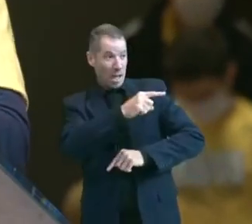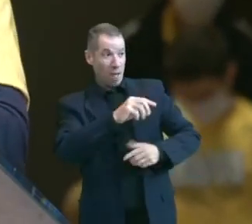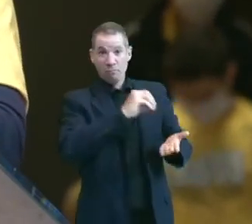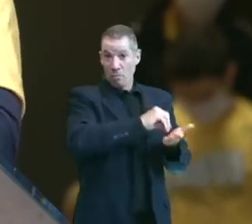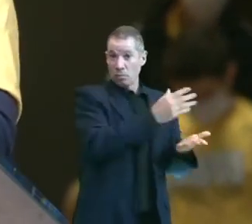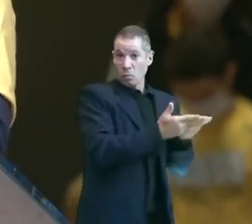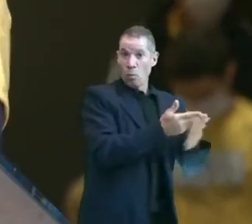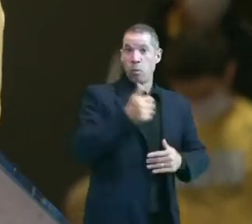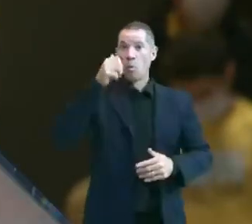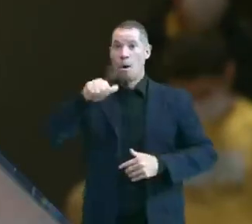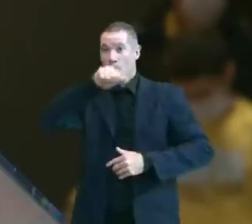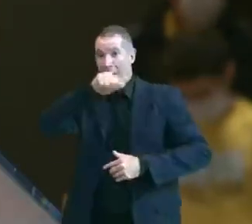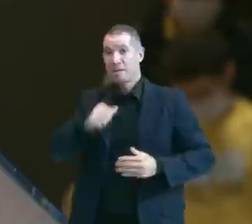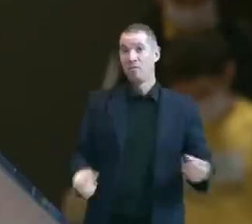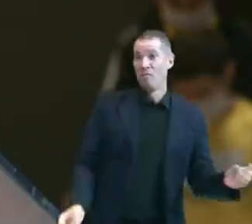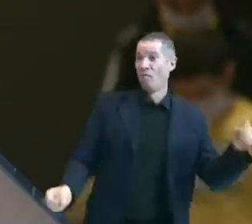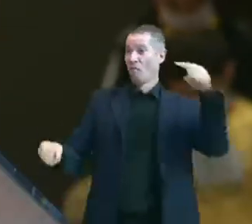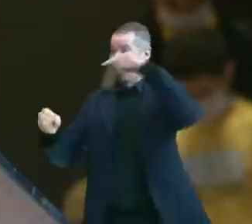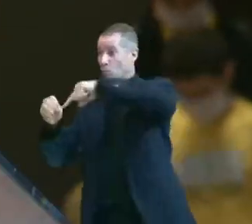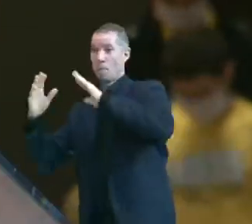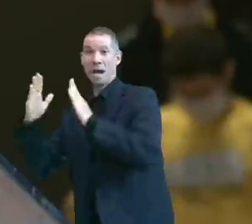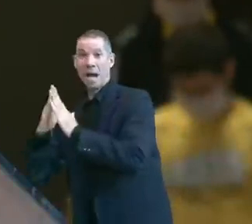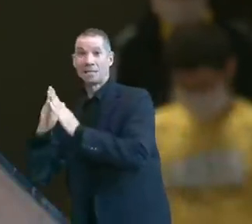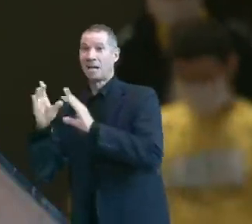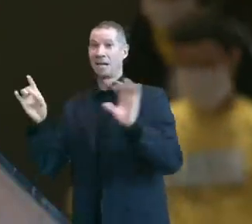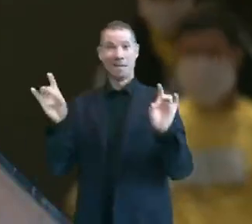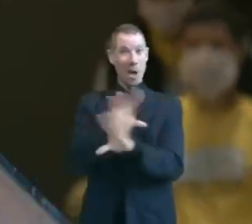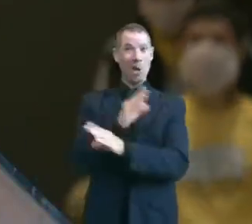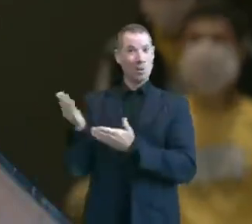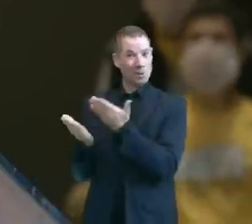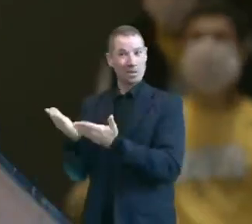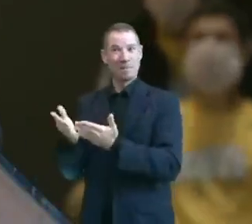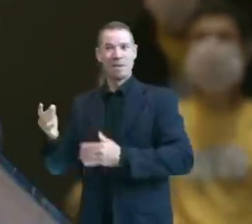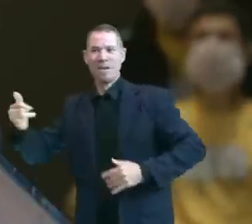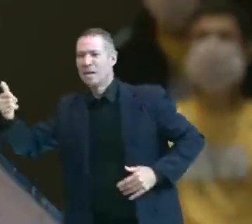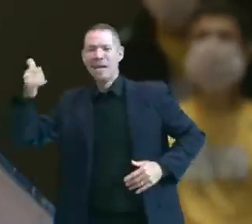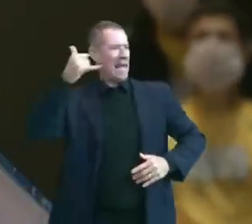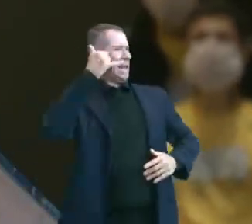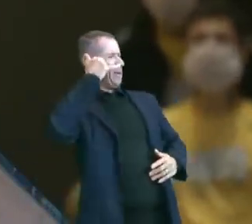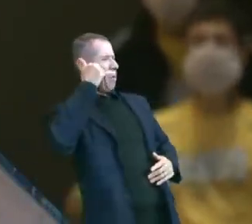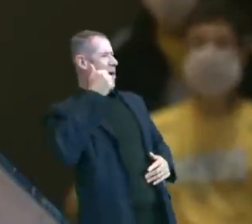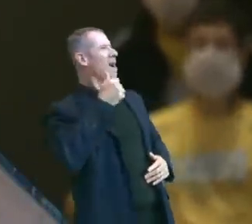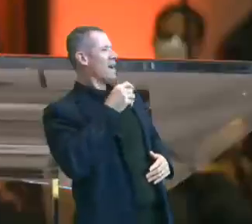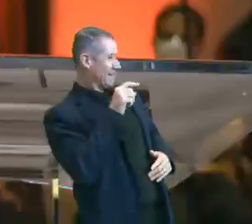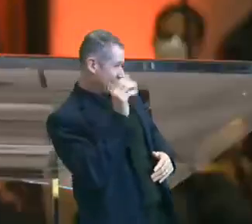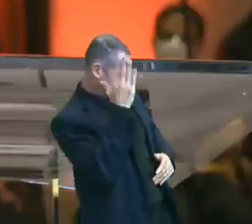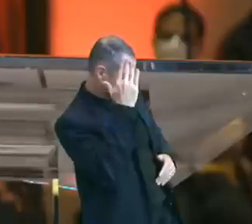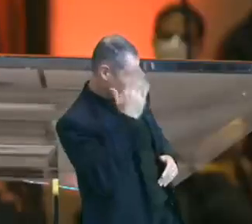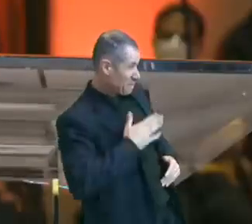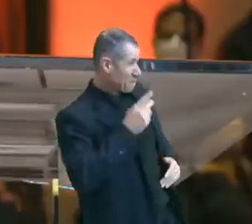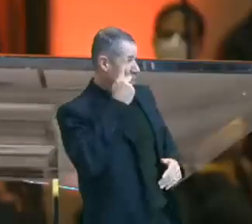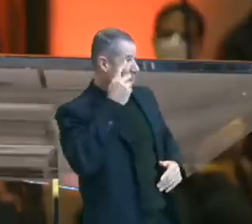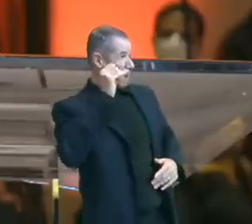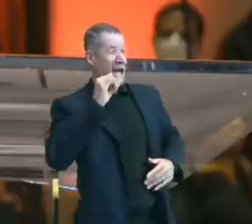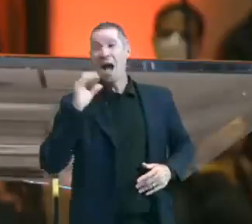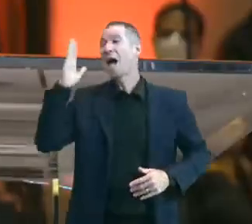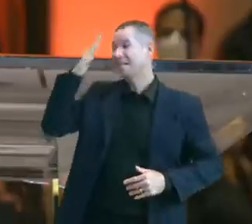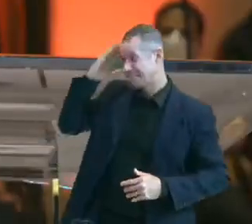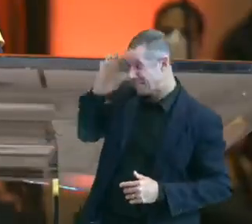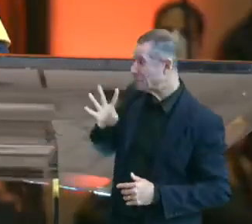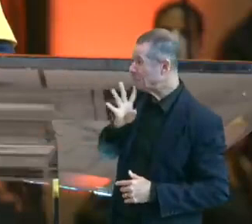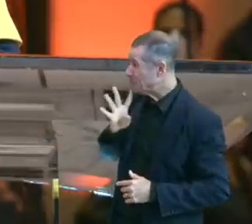casa. E um certo dia ele me ligou. Ele ligou para a gente e falou assim: tia, Sabe meu pai? Eu, sim,